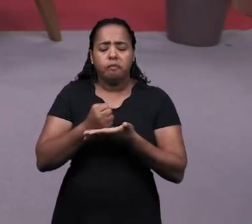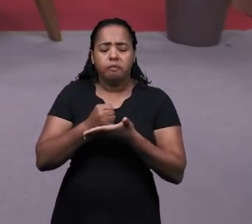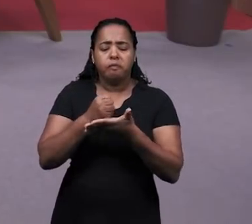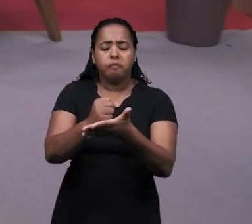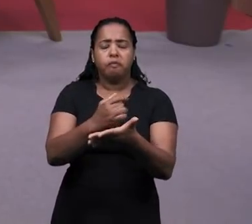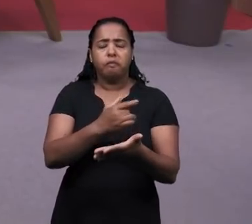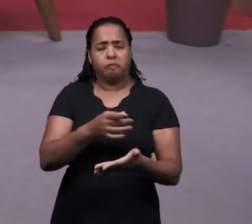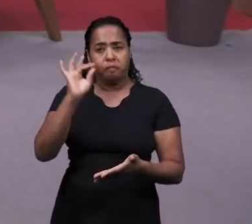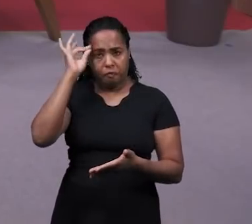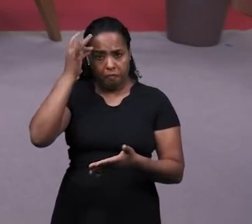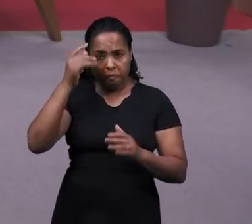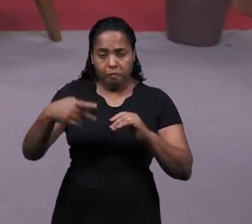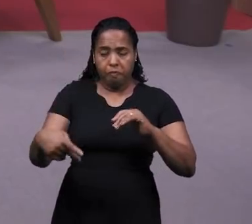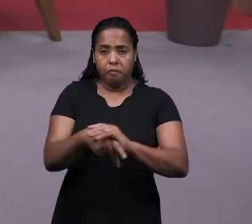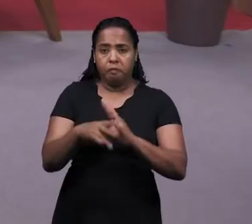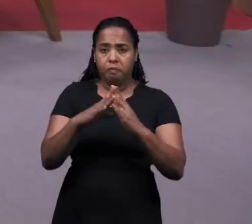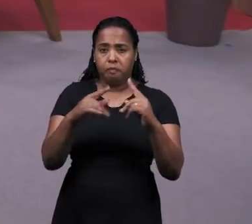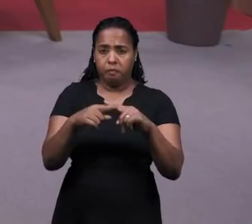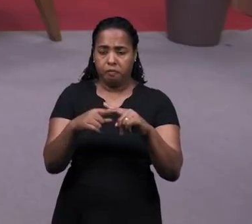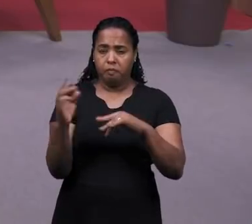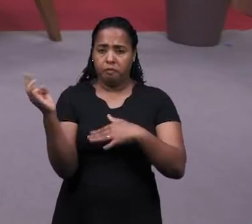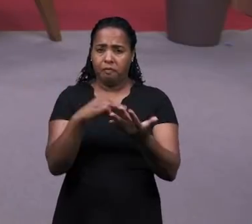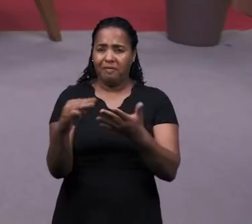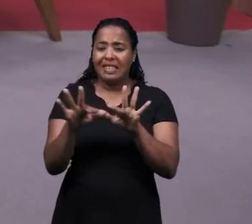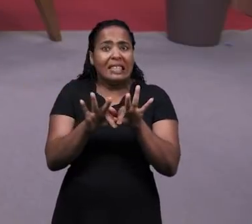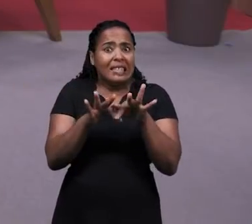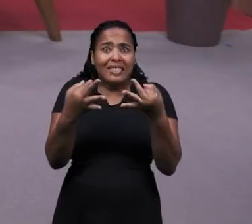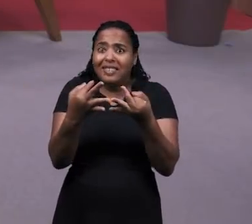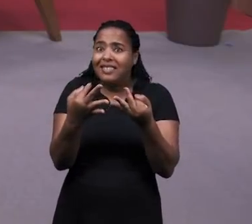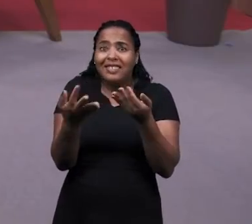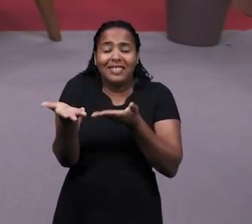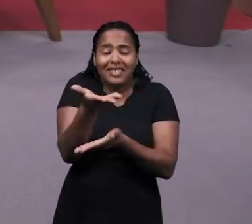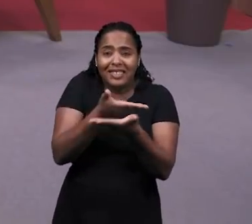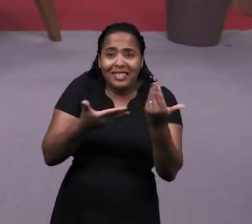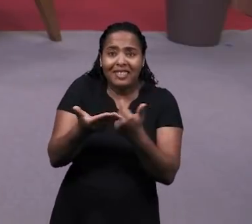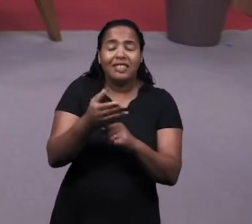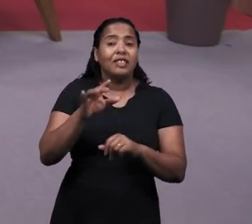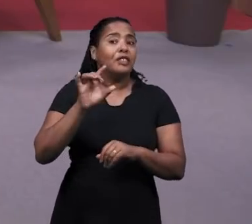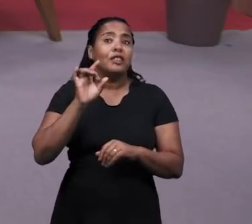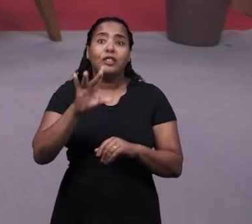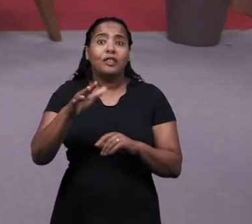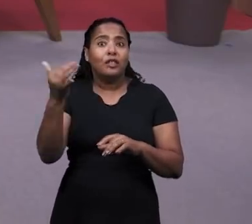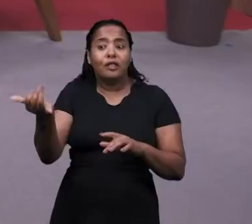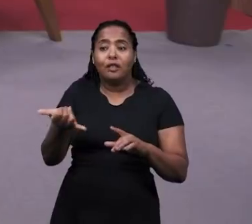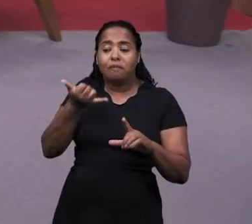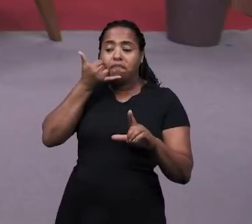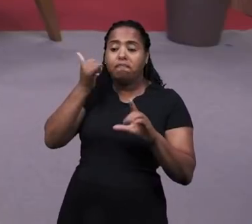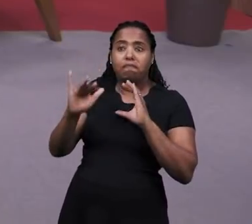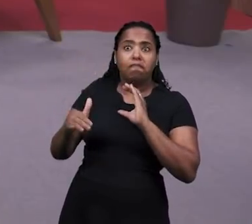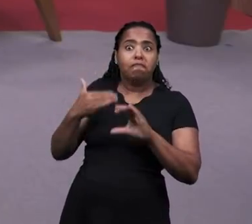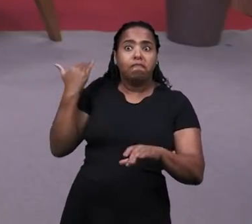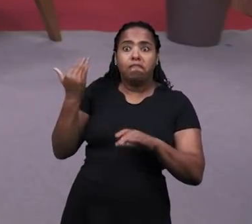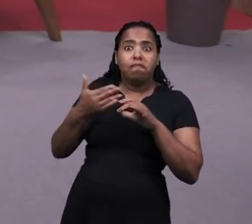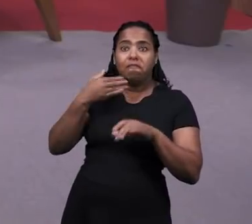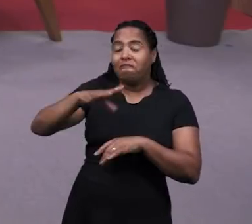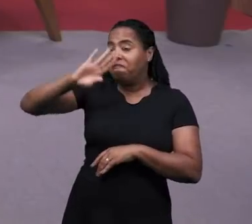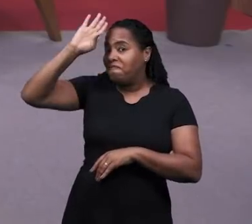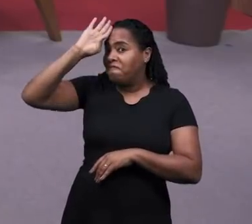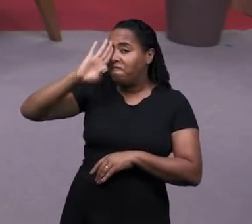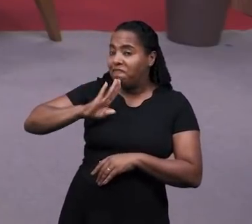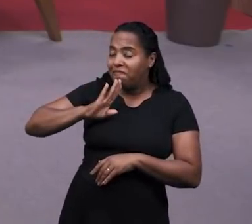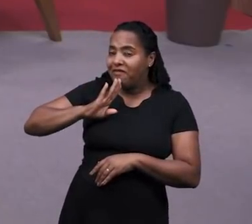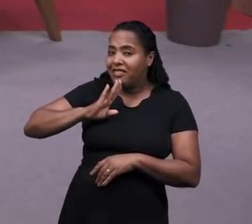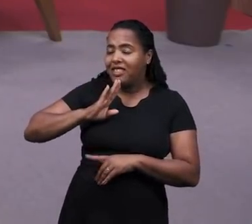Igreja Cristã Maranata. É muito simples para participar. Você terá apenas que fazer uma ligação e essa ligação é